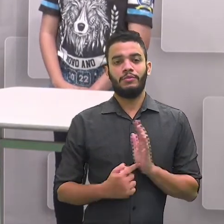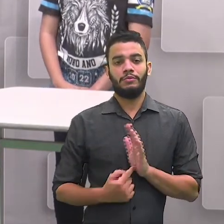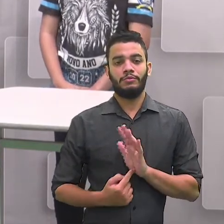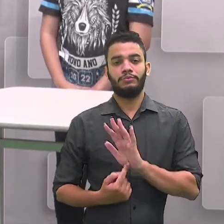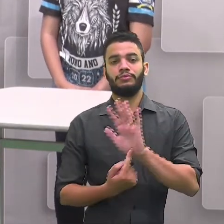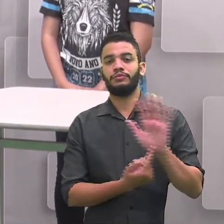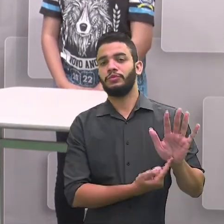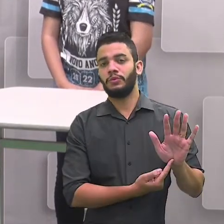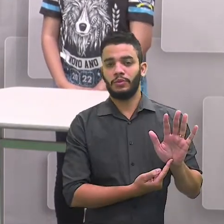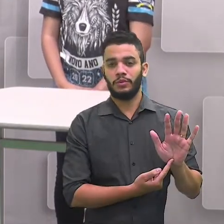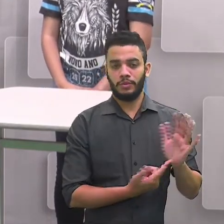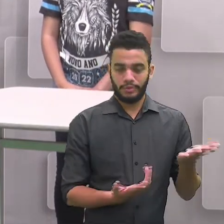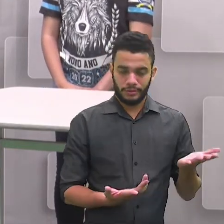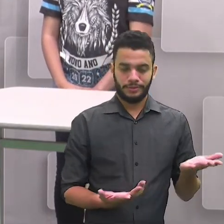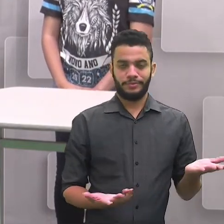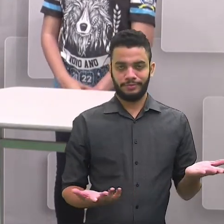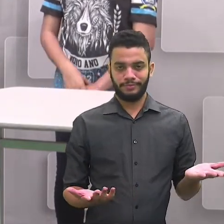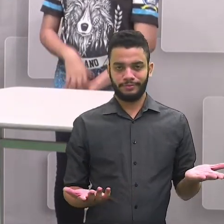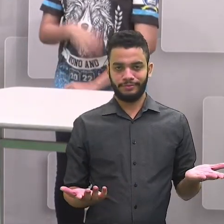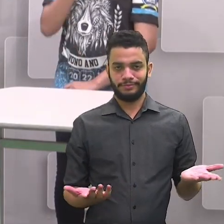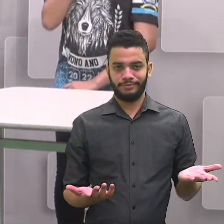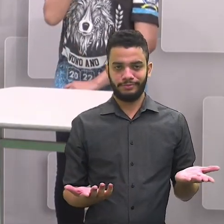voltamos do nosso intervalo.